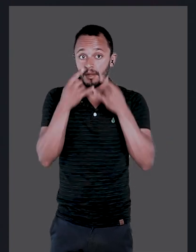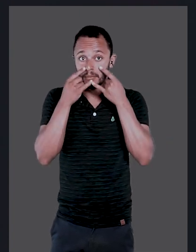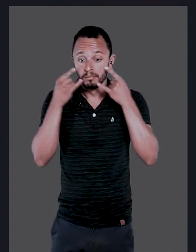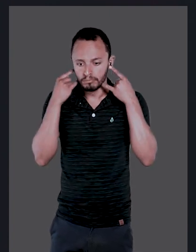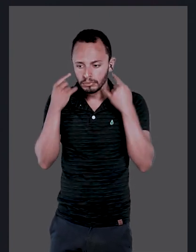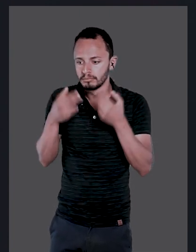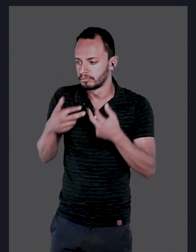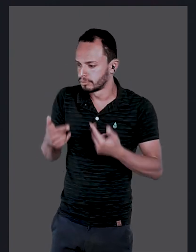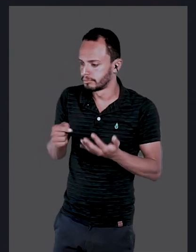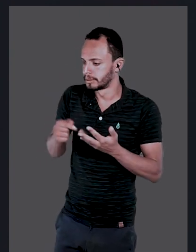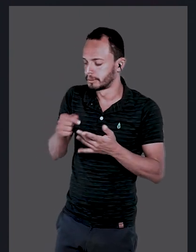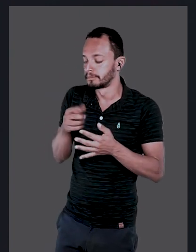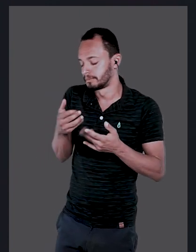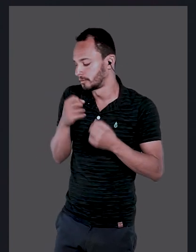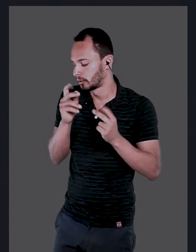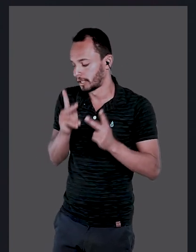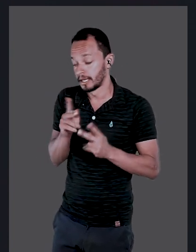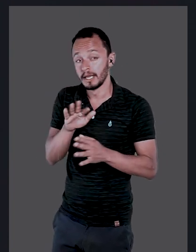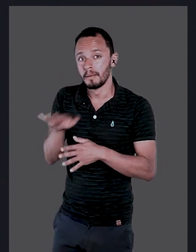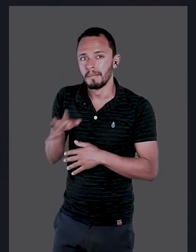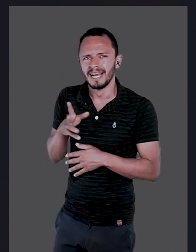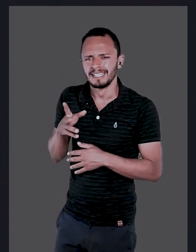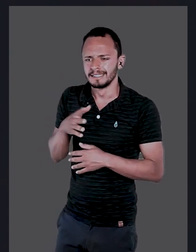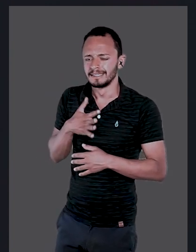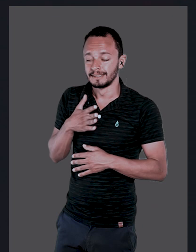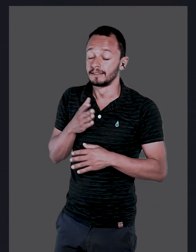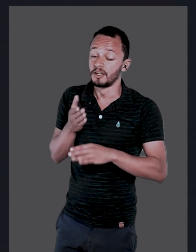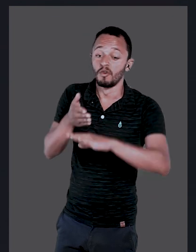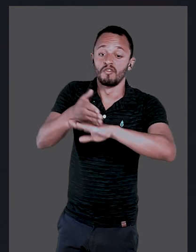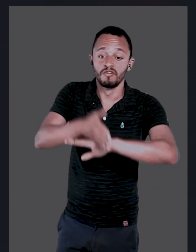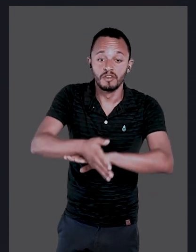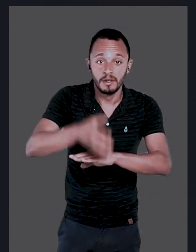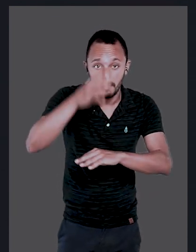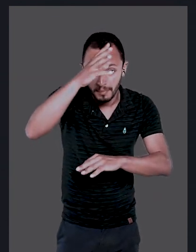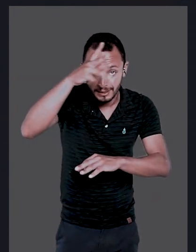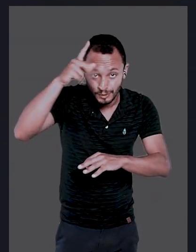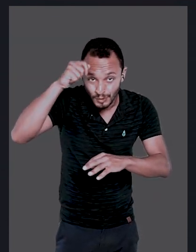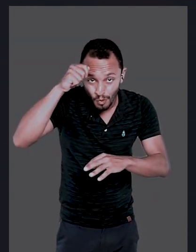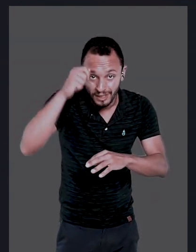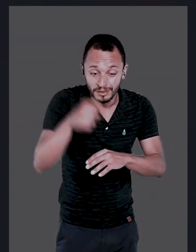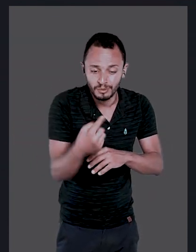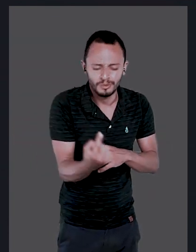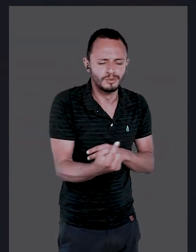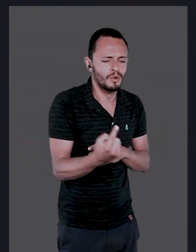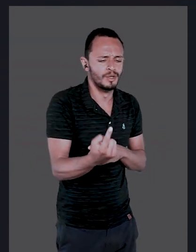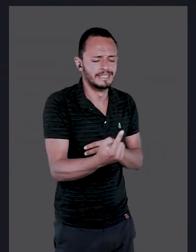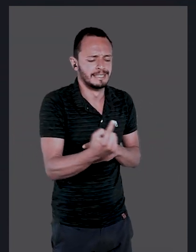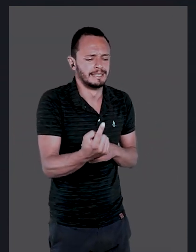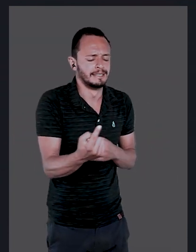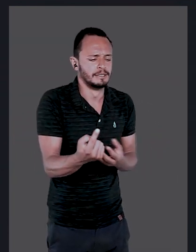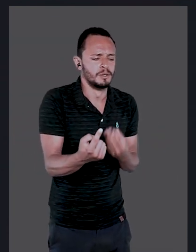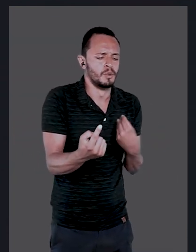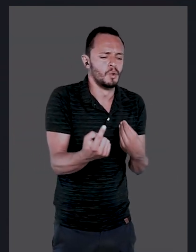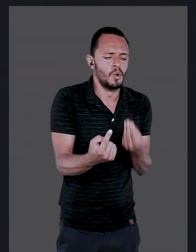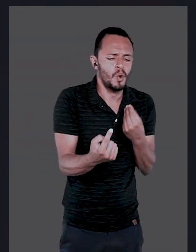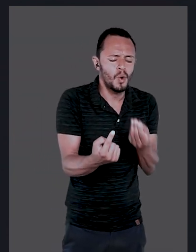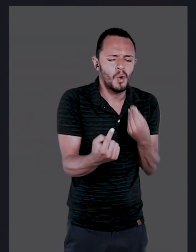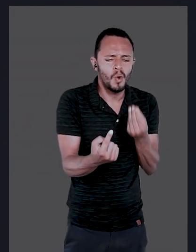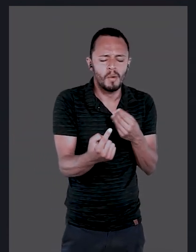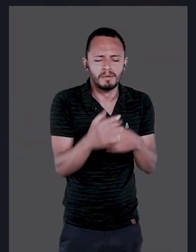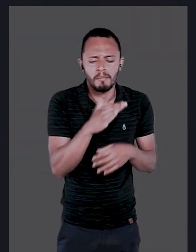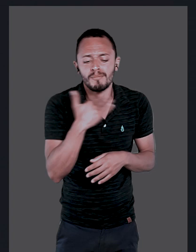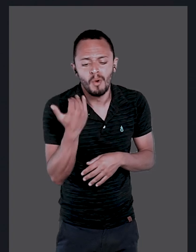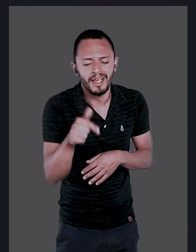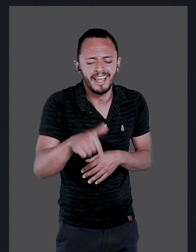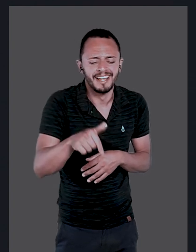aqui, assim, a minha mãe está longe, eu até podia adoecer, mas adoecer aqui, onde fico em desamparo, não tenho,